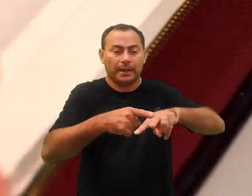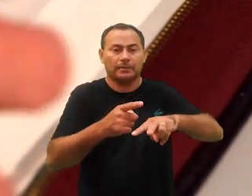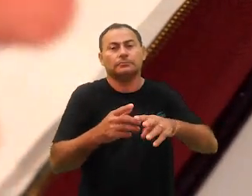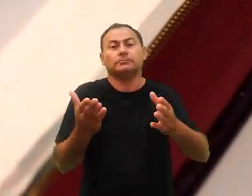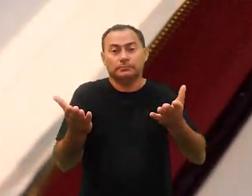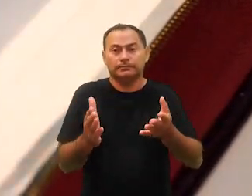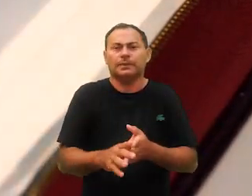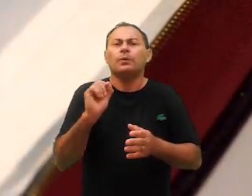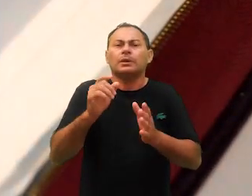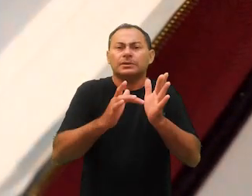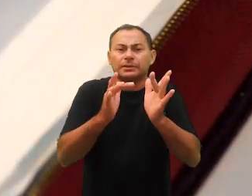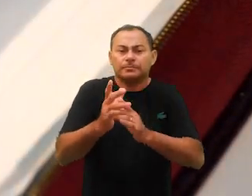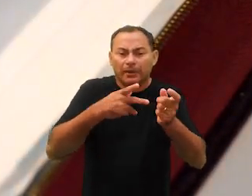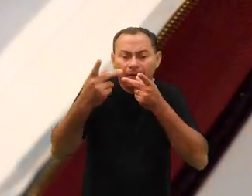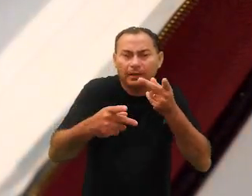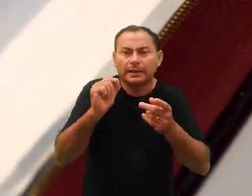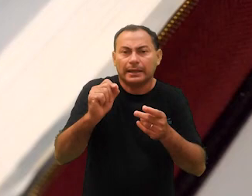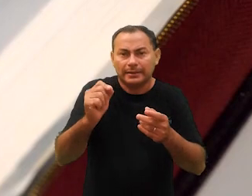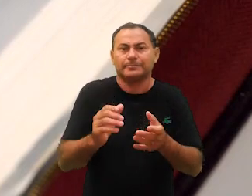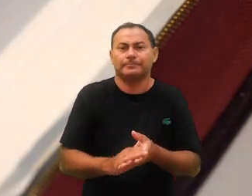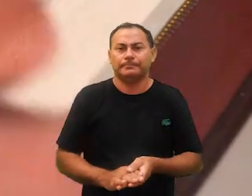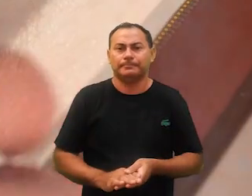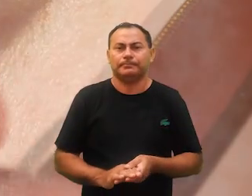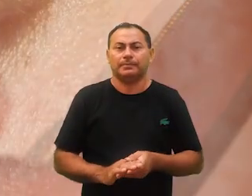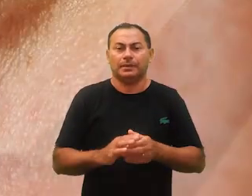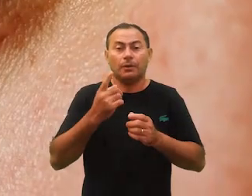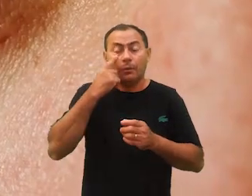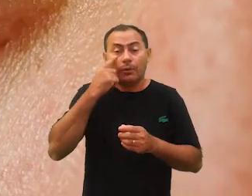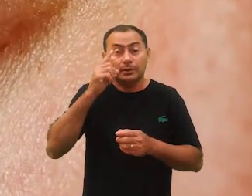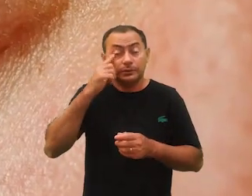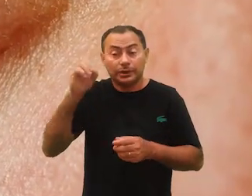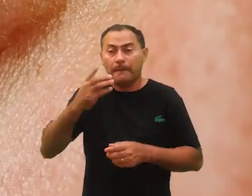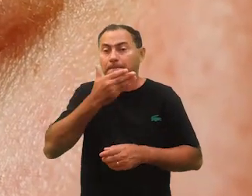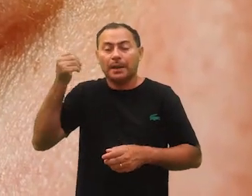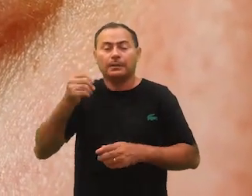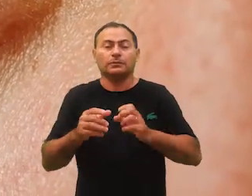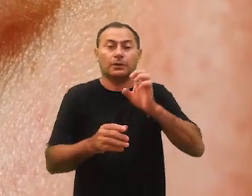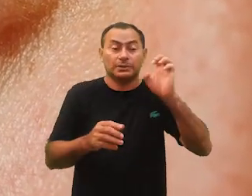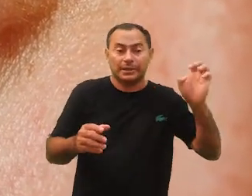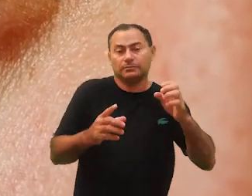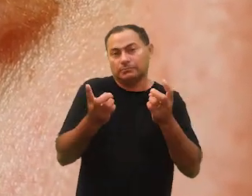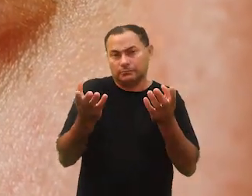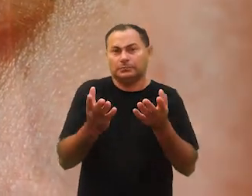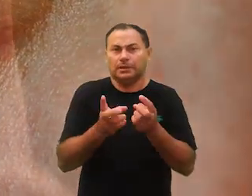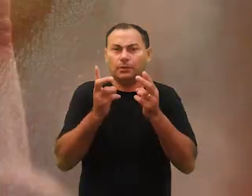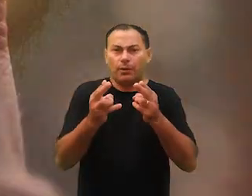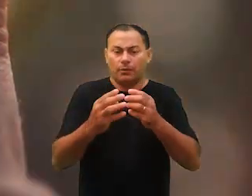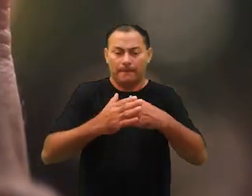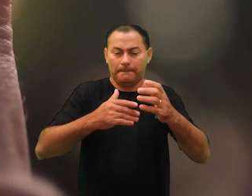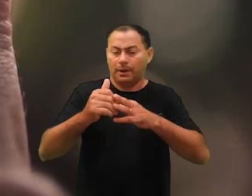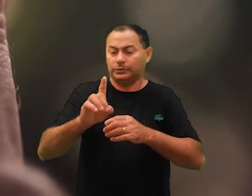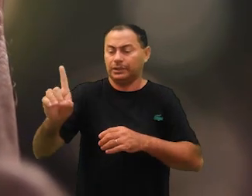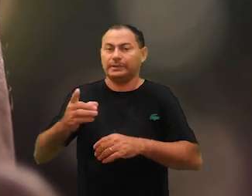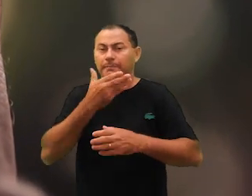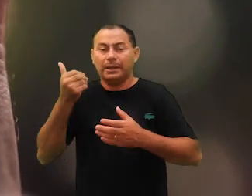pé. Afinal, o que Jesus quis dizer com isso, hein? O olho direito era considerado melhor que o esquerdo, assim como a